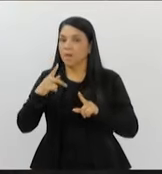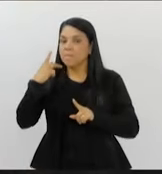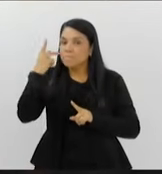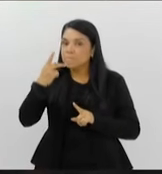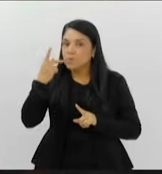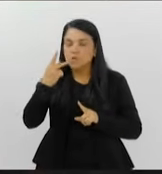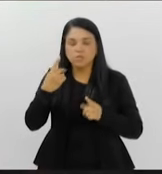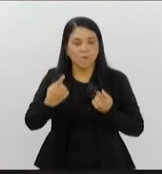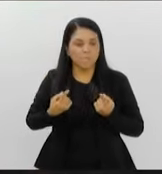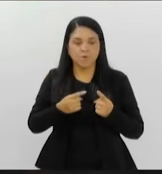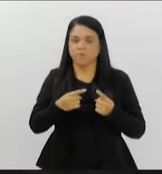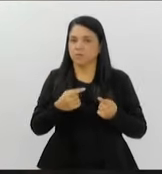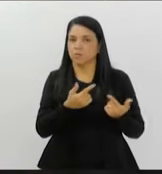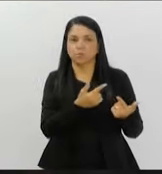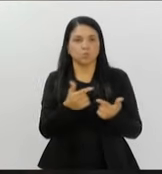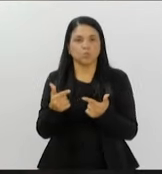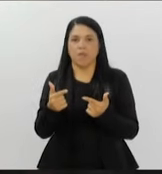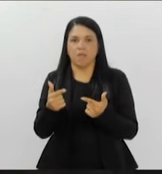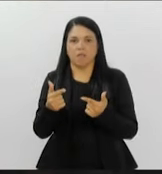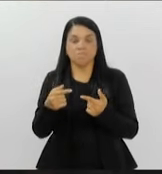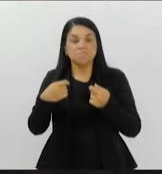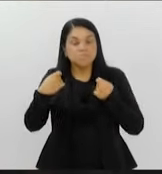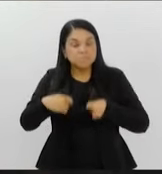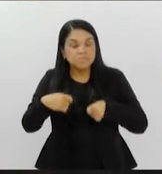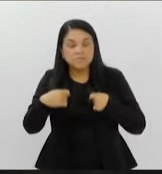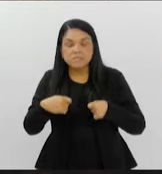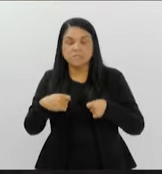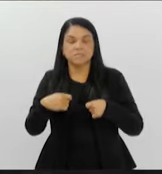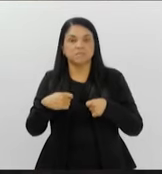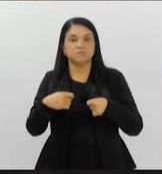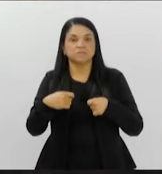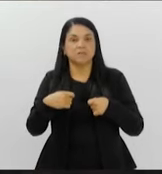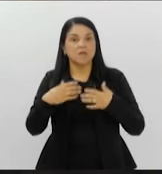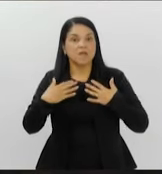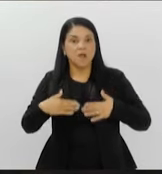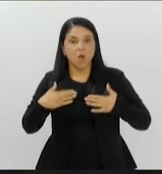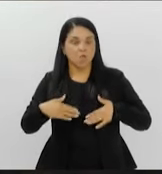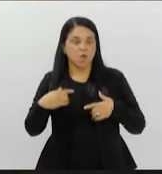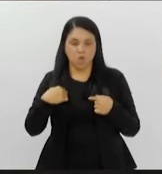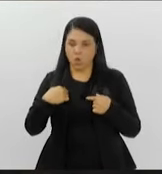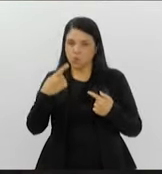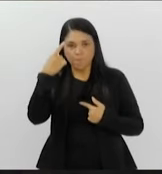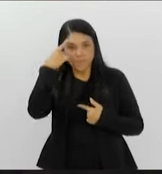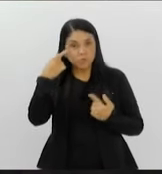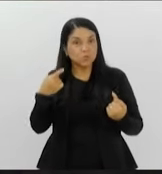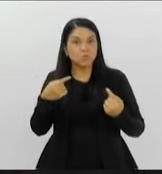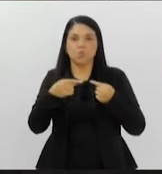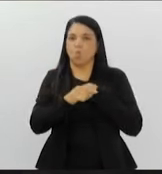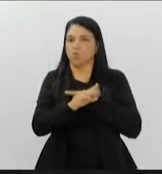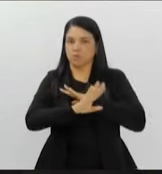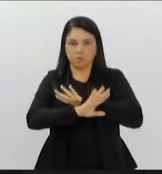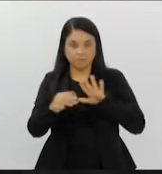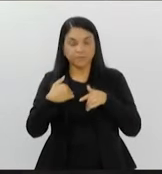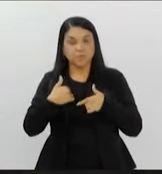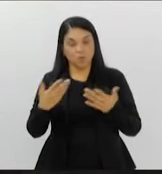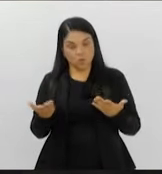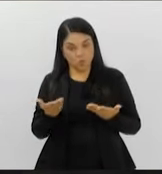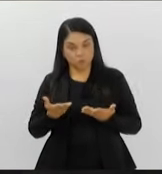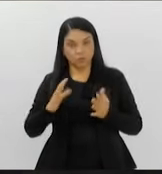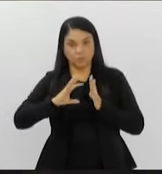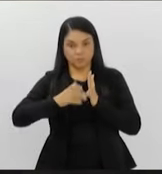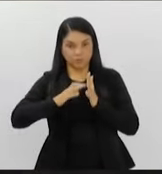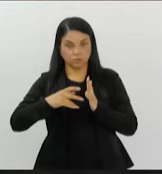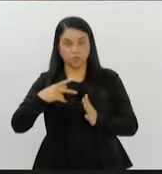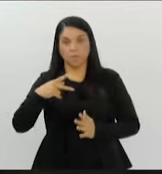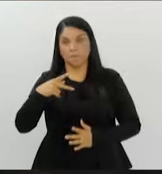tipo de provocação e nem violência de nenhum tipo e de nenhuma forma. Eu sou absolutamente contrário. Então, se eu sou o PT ou a esquerda,